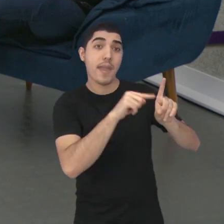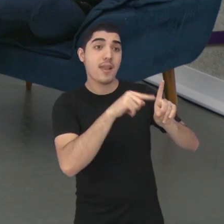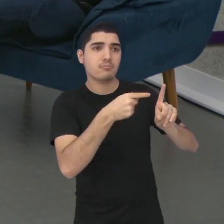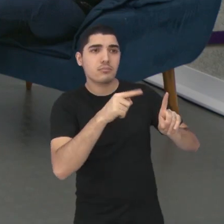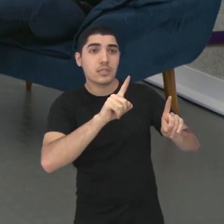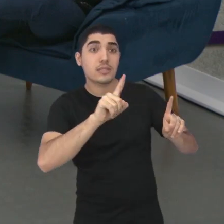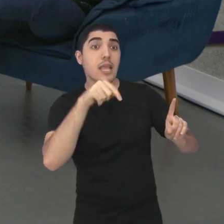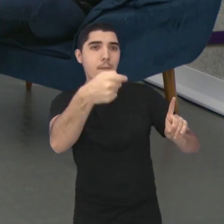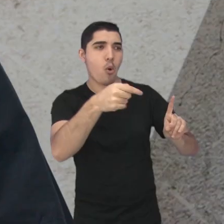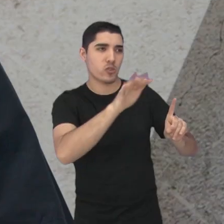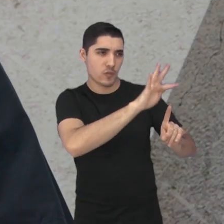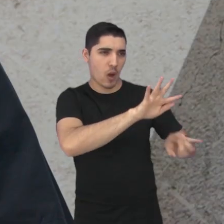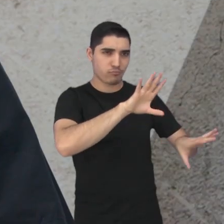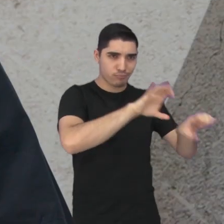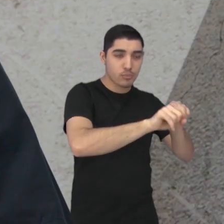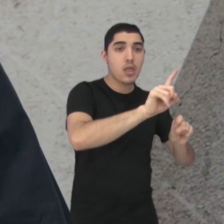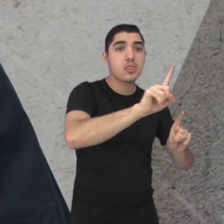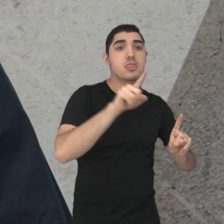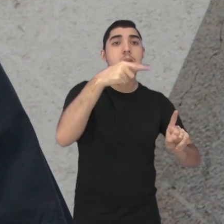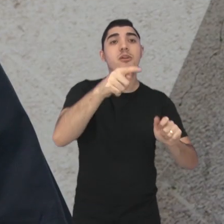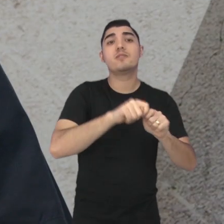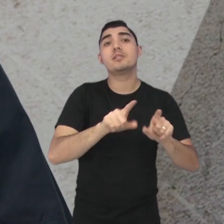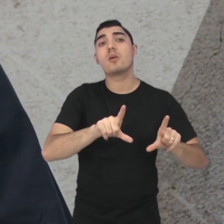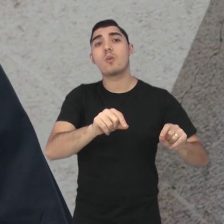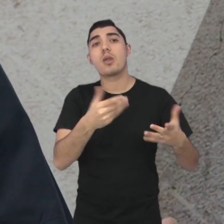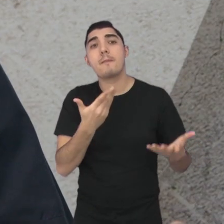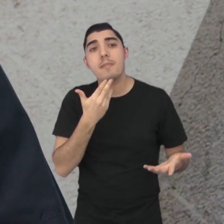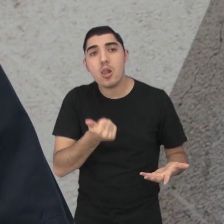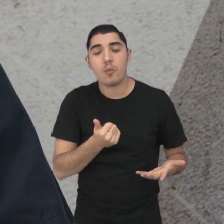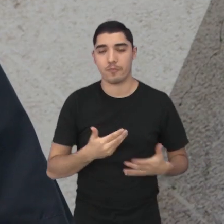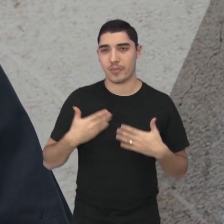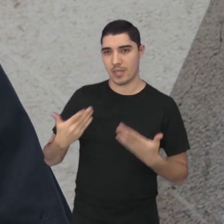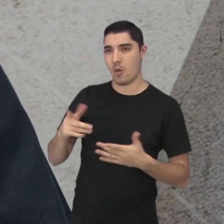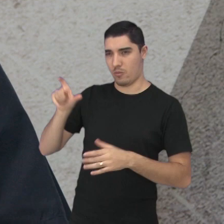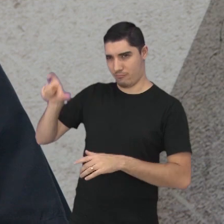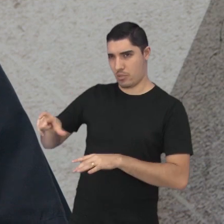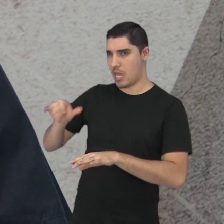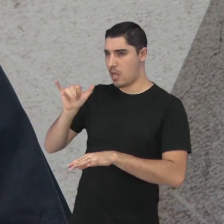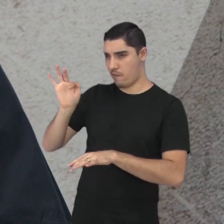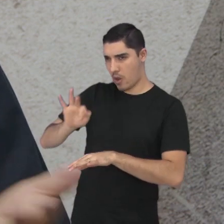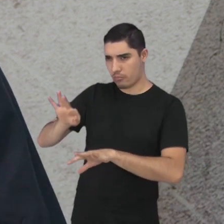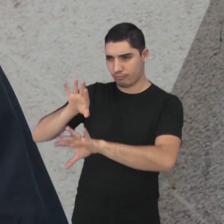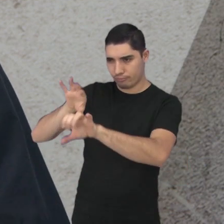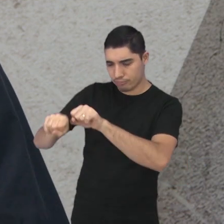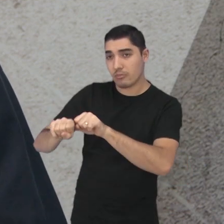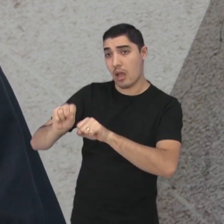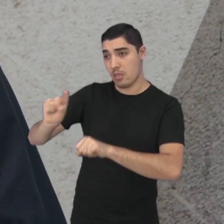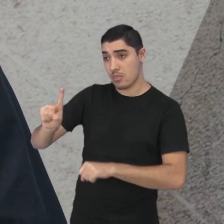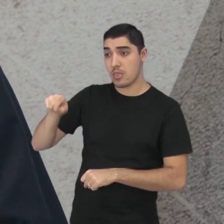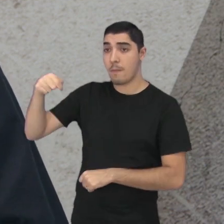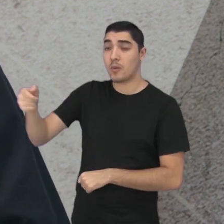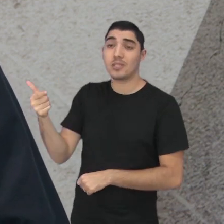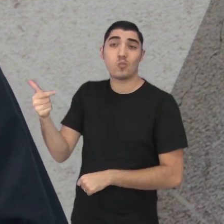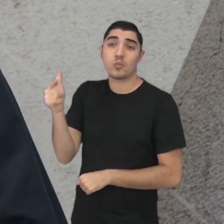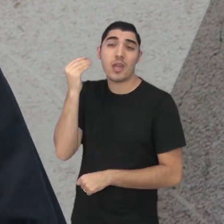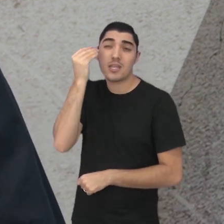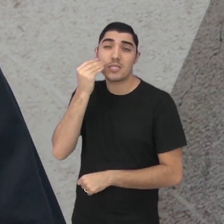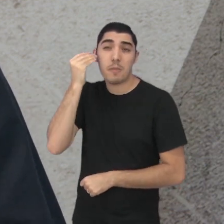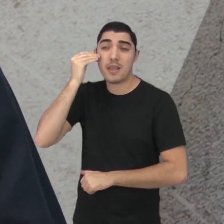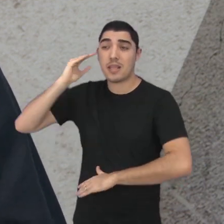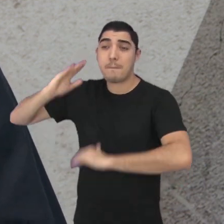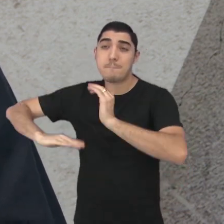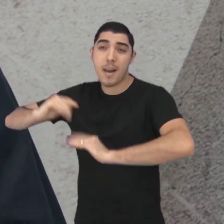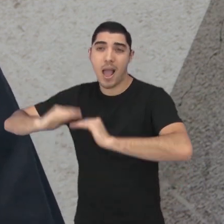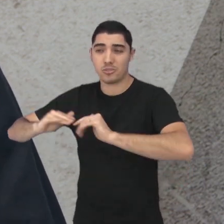conhecer? Normalmente, quando o aluno se forma, ele não tem aquela experiência que a gente precisa ali de produção. Então, ele